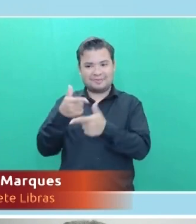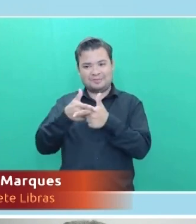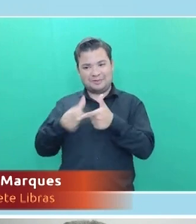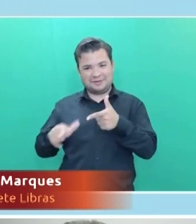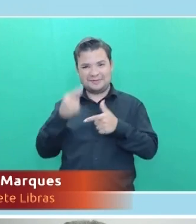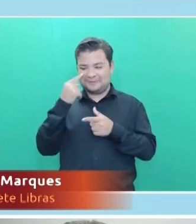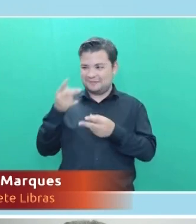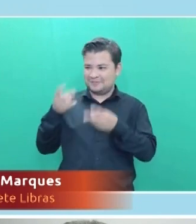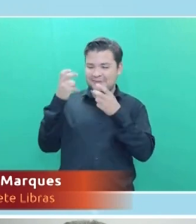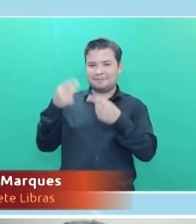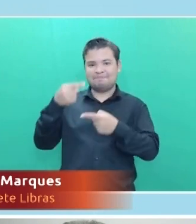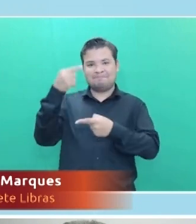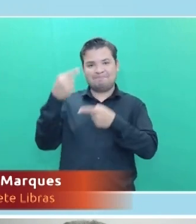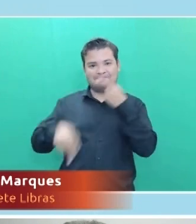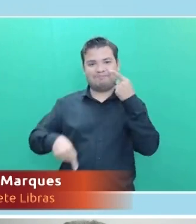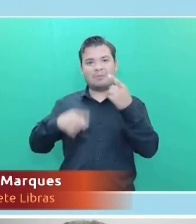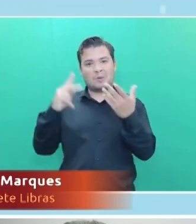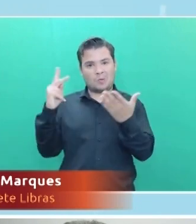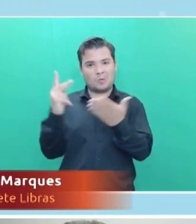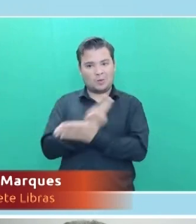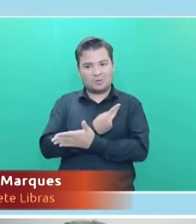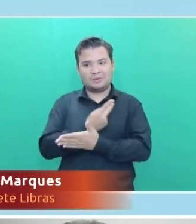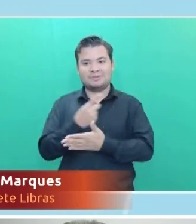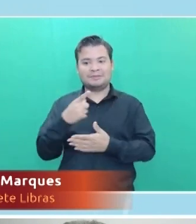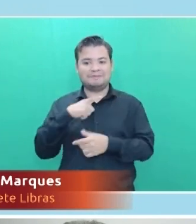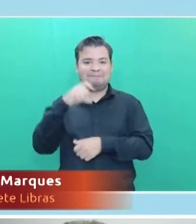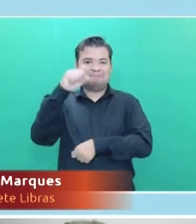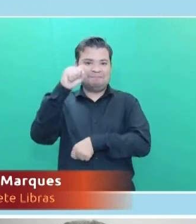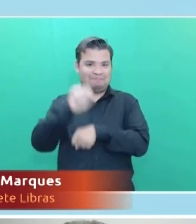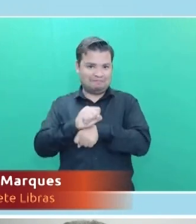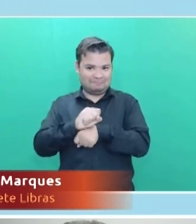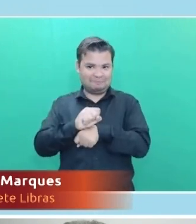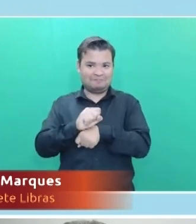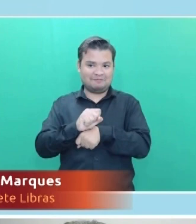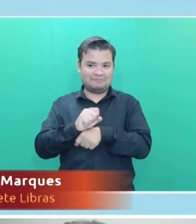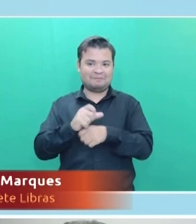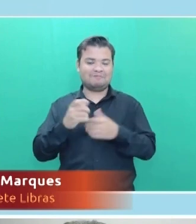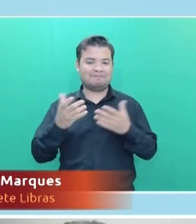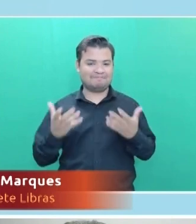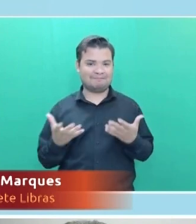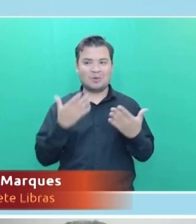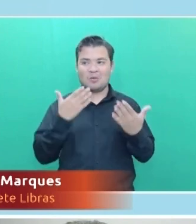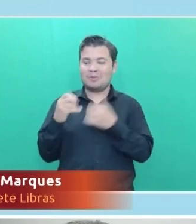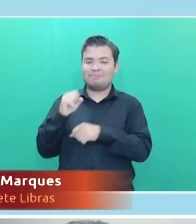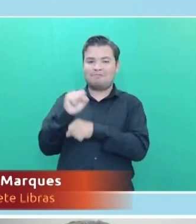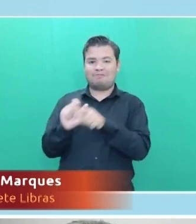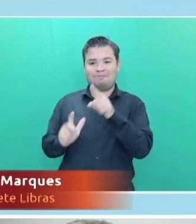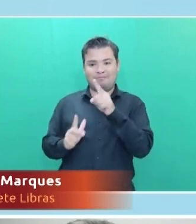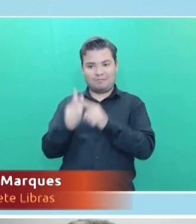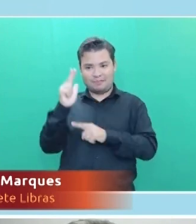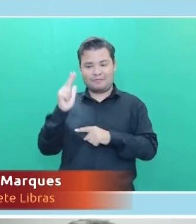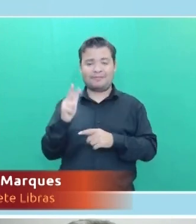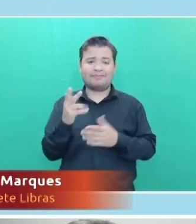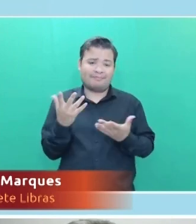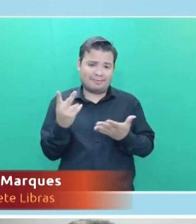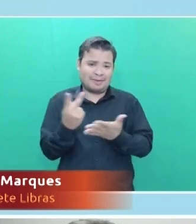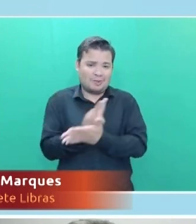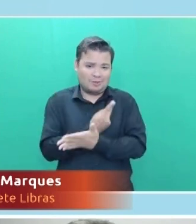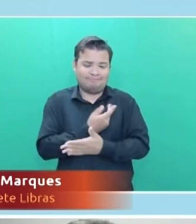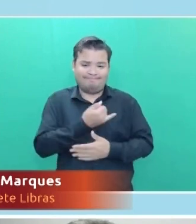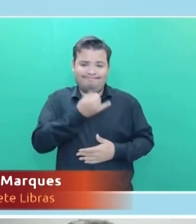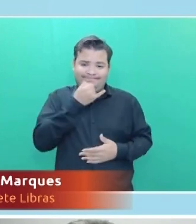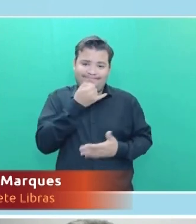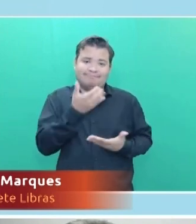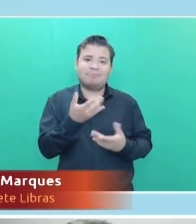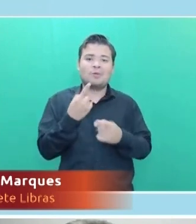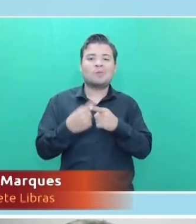uma queda, né? A gente parou a nossa conversa. Isso acontece, infelizmente, porque a gente faz o nosso programa